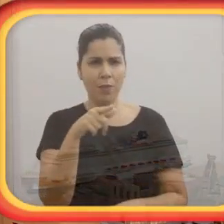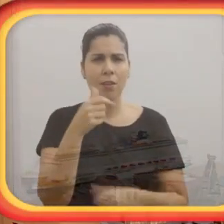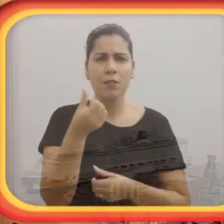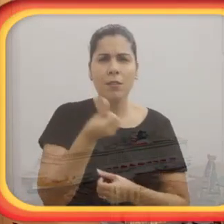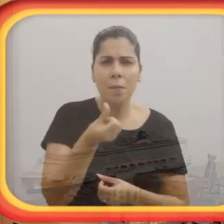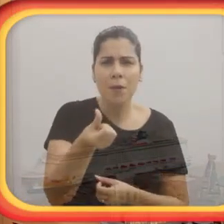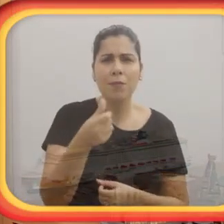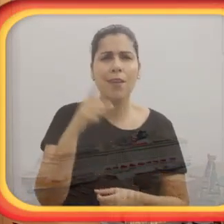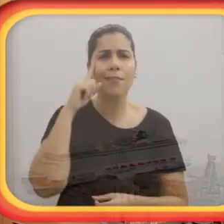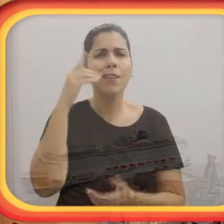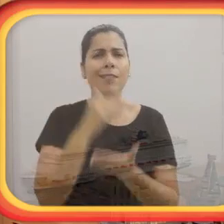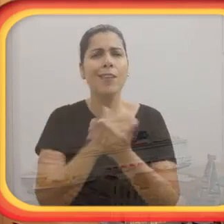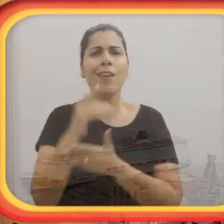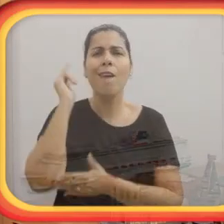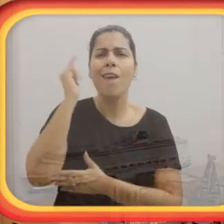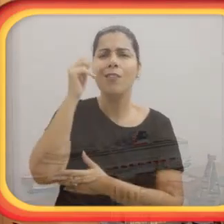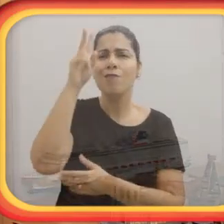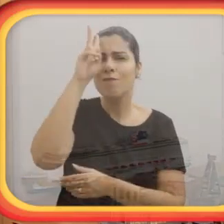segundo semestre.